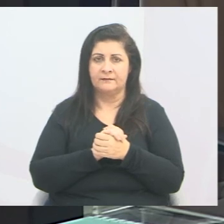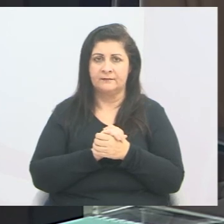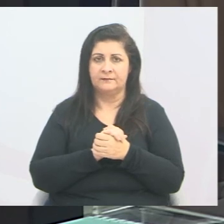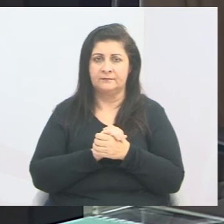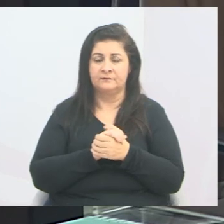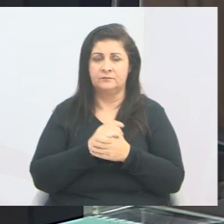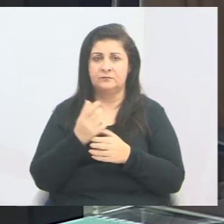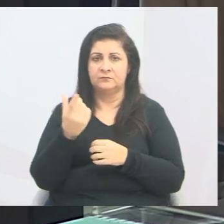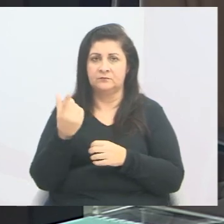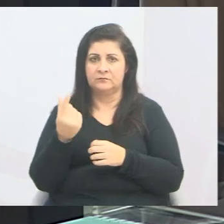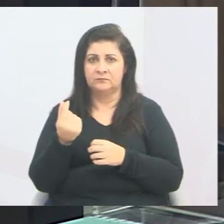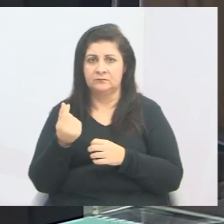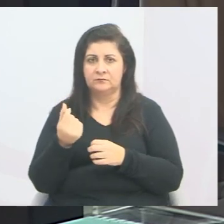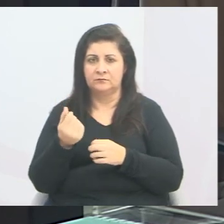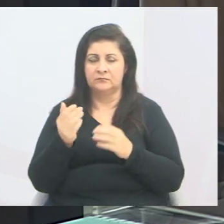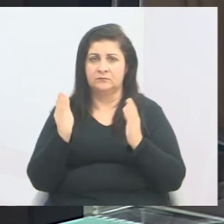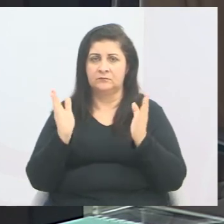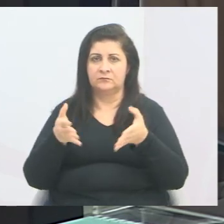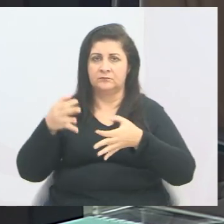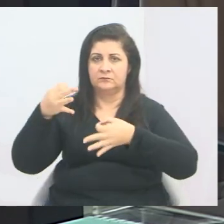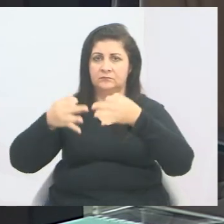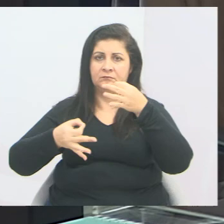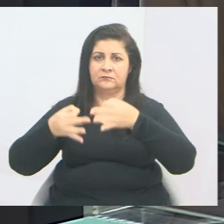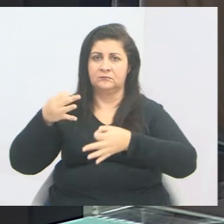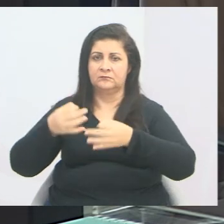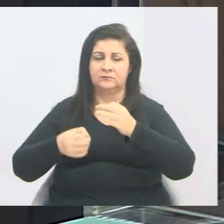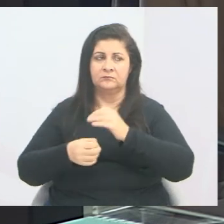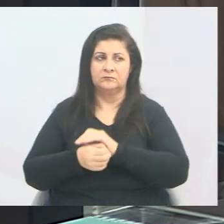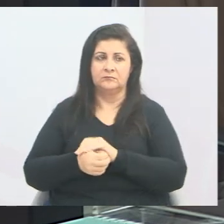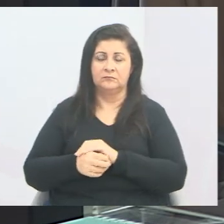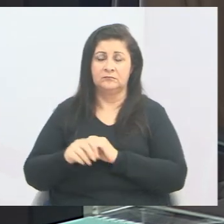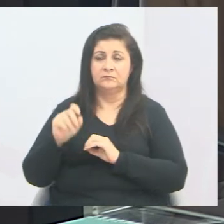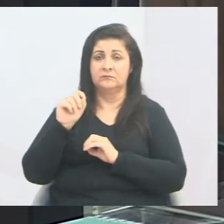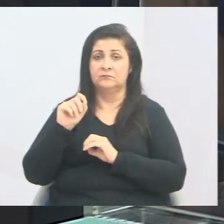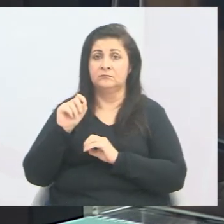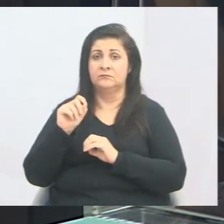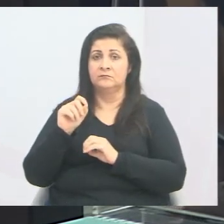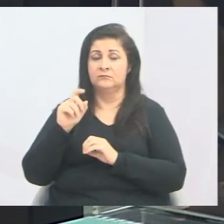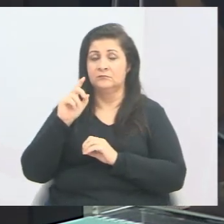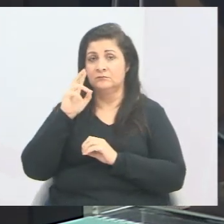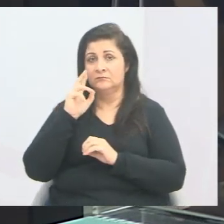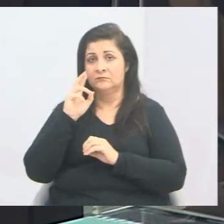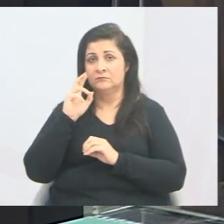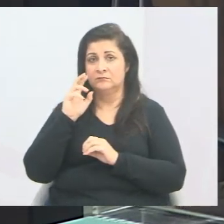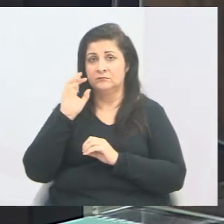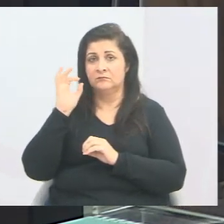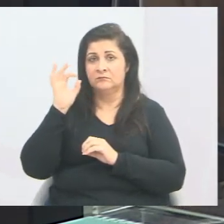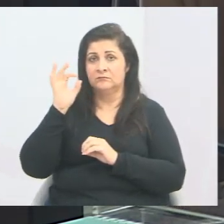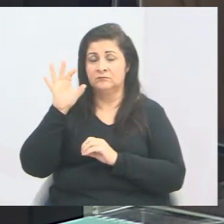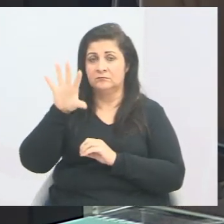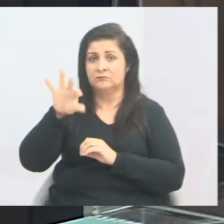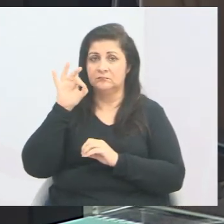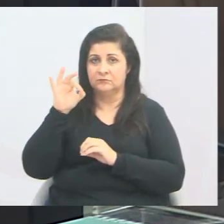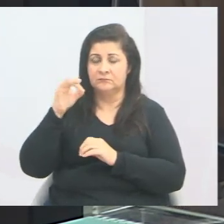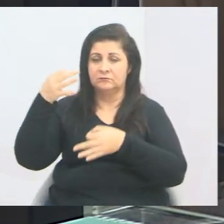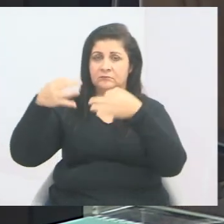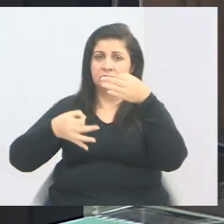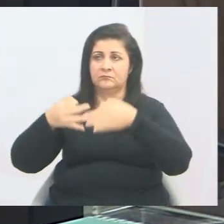esses valores foram judicializados. Então, quem vai decidir isso é o meritíssimo